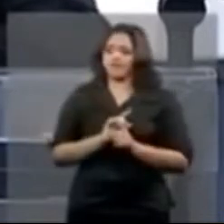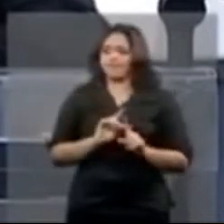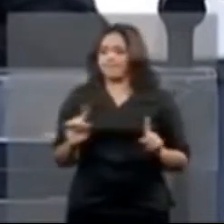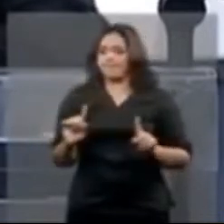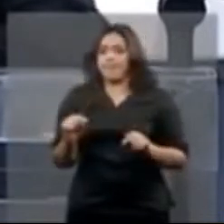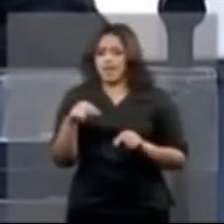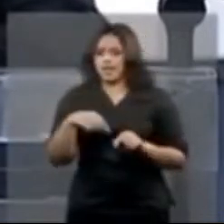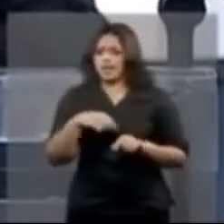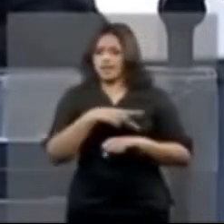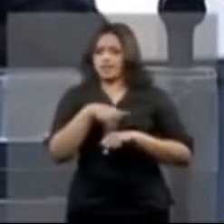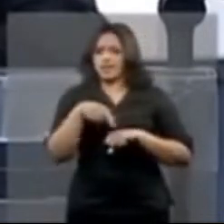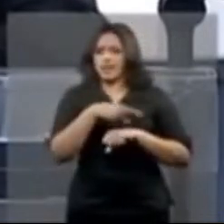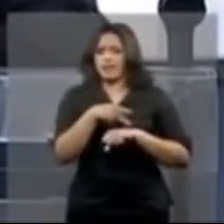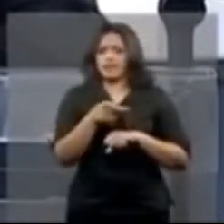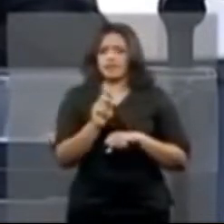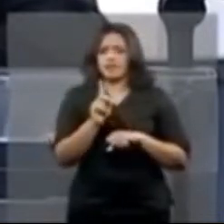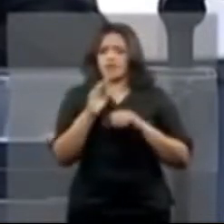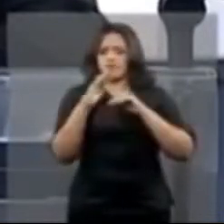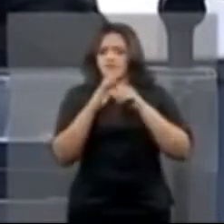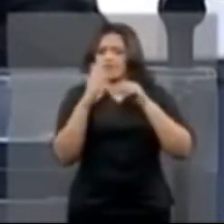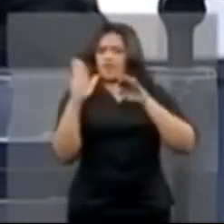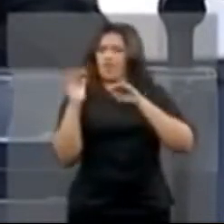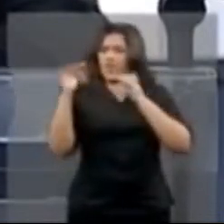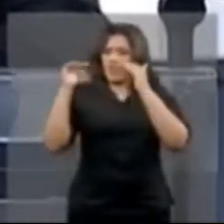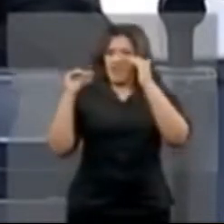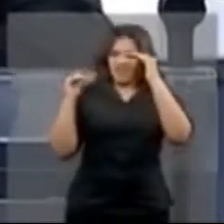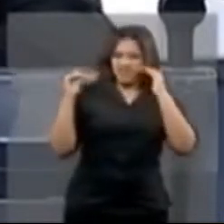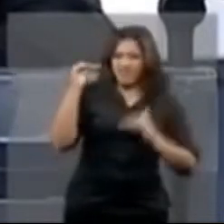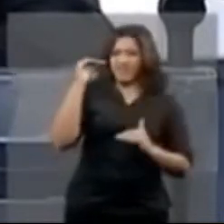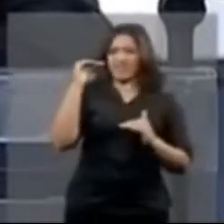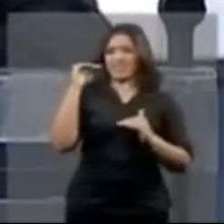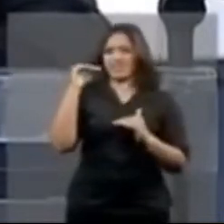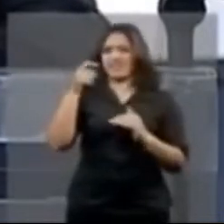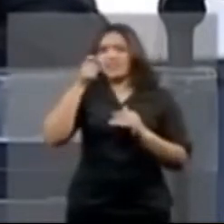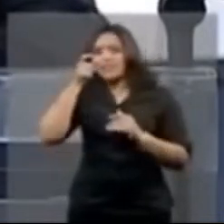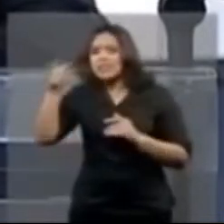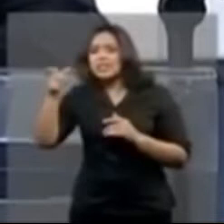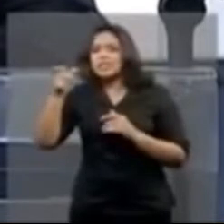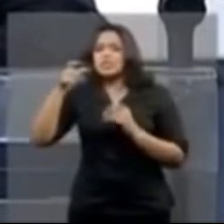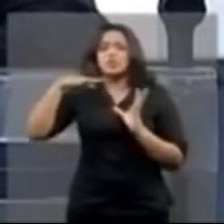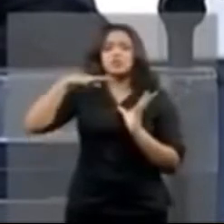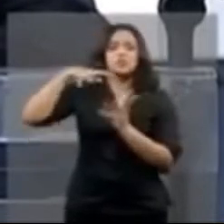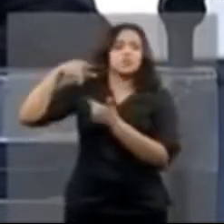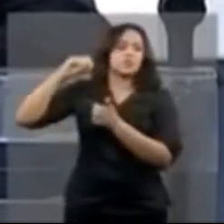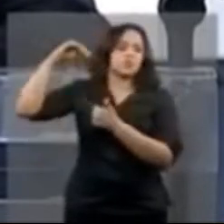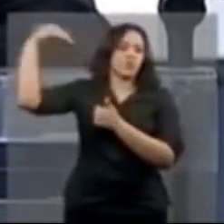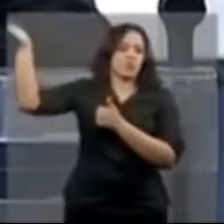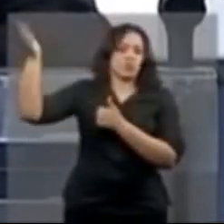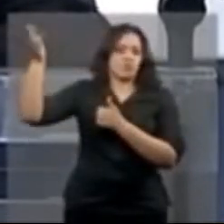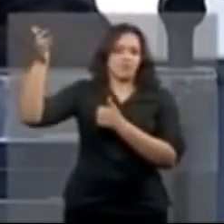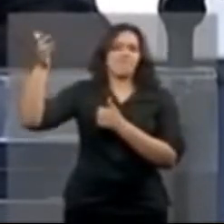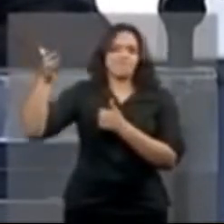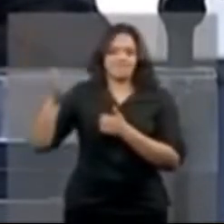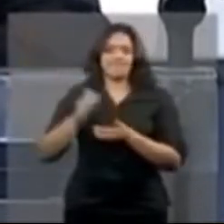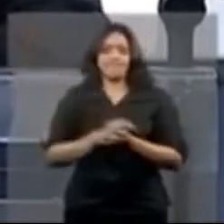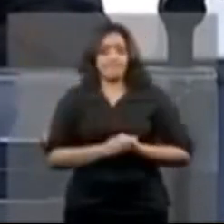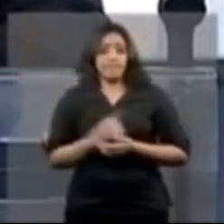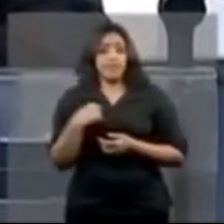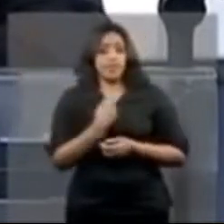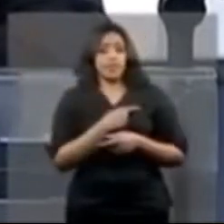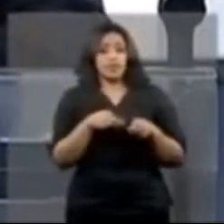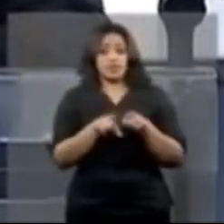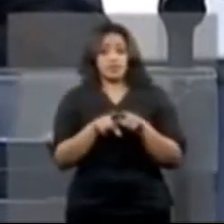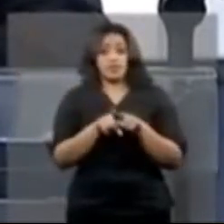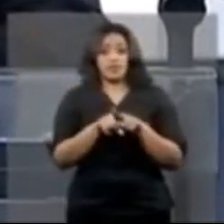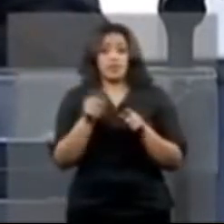nosso país não se rebaixa para interesses estrangeiros sobre a nossa soberania. Nós também